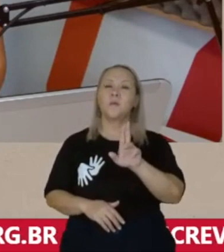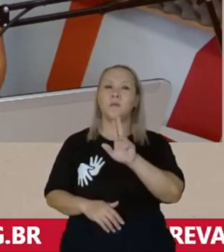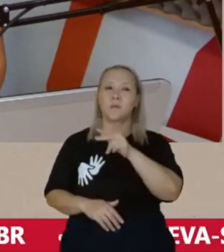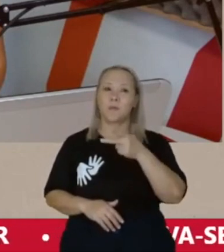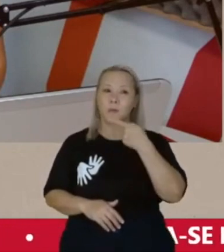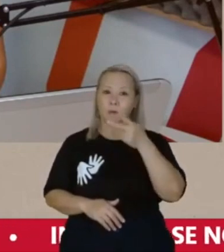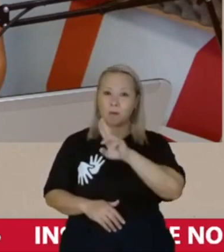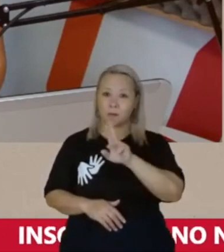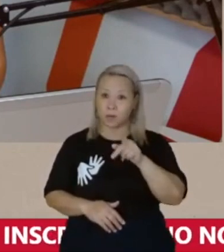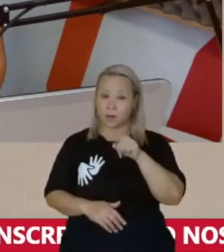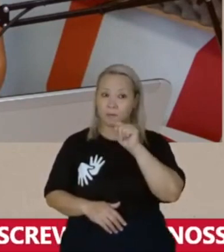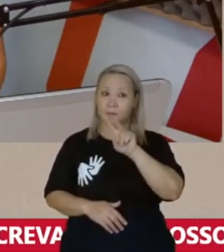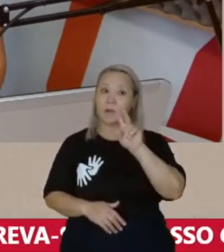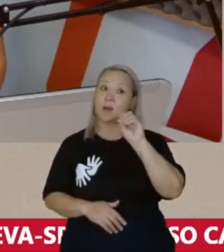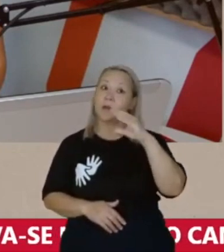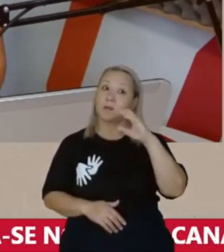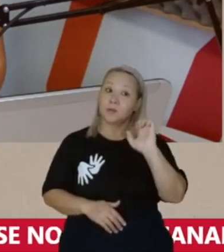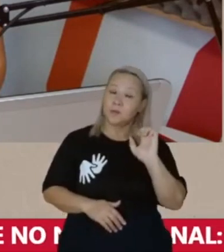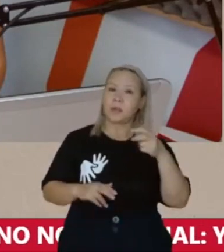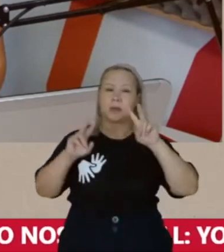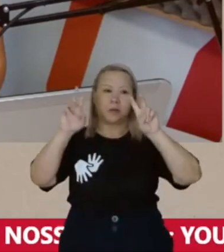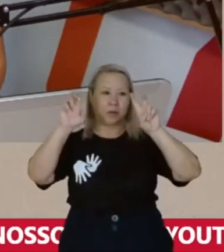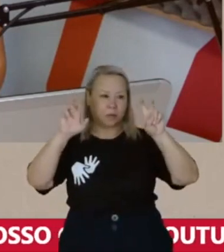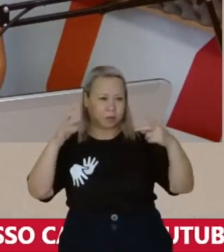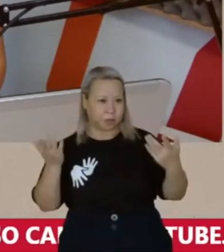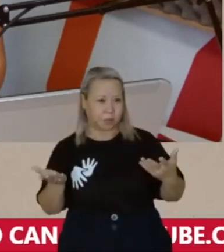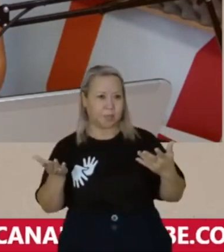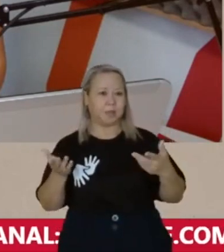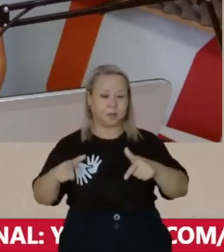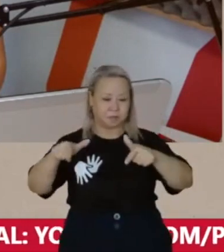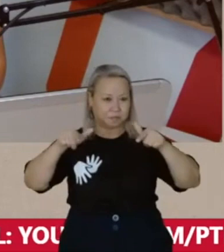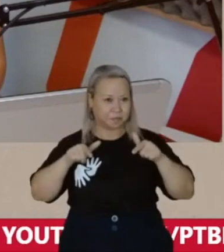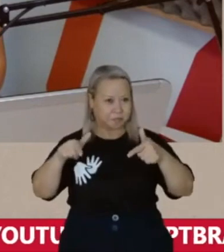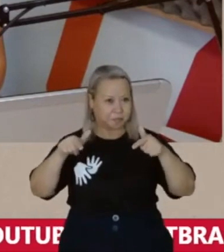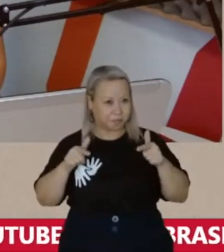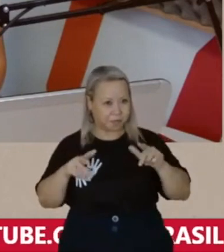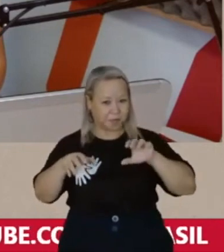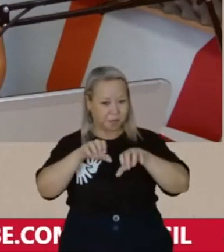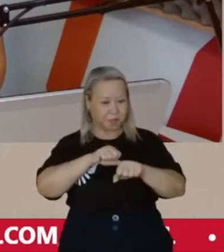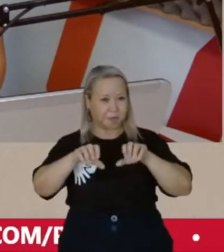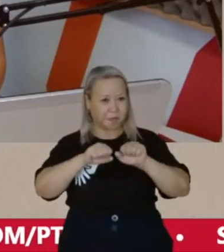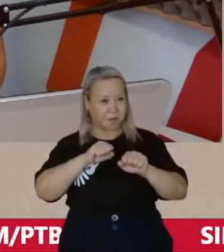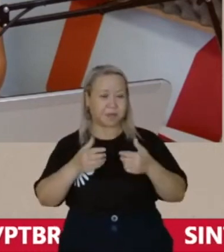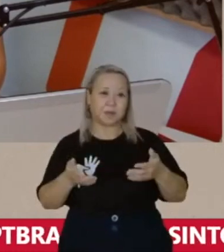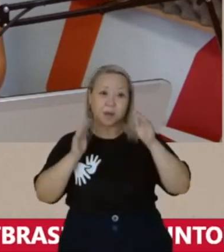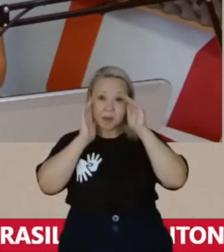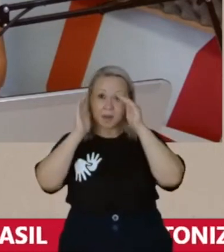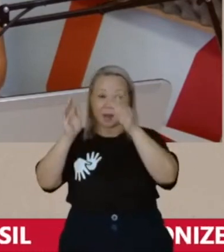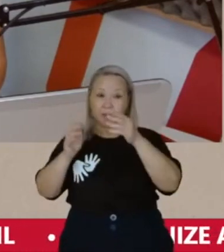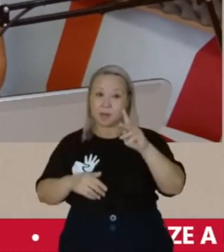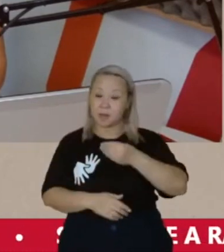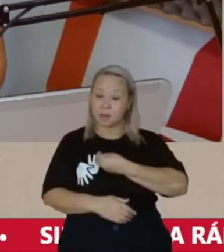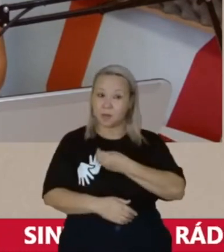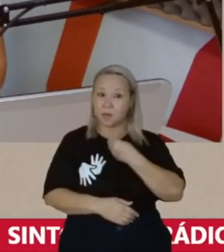de você, apesar de todos esses títulos, de sua trajetória, do respeito que nós temos pela sua carreira, mas vou